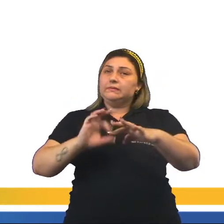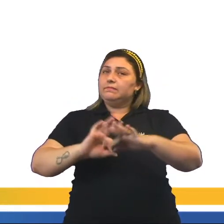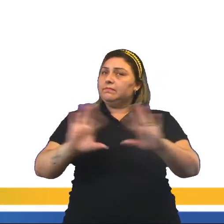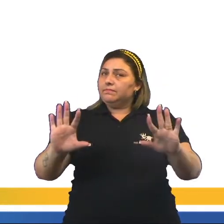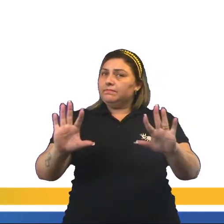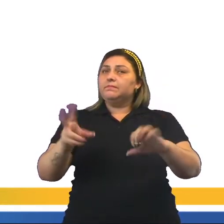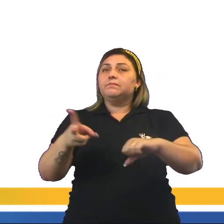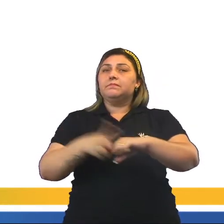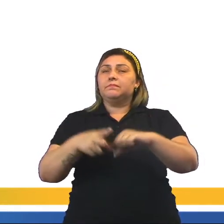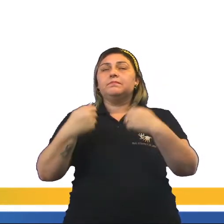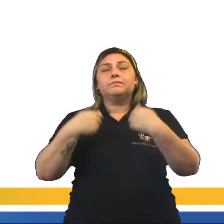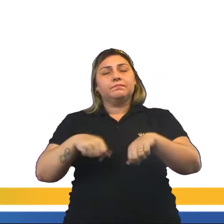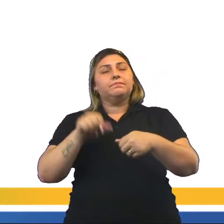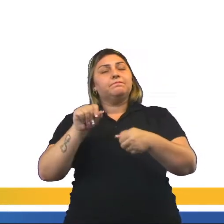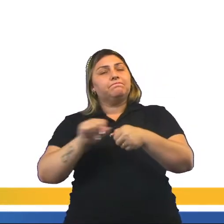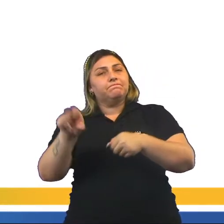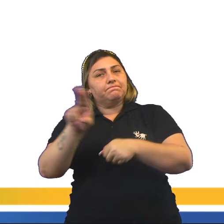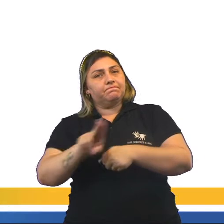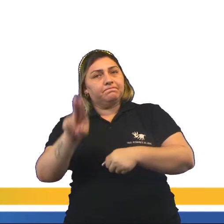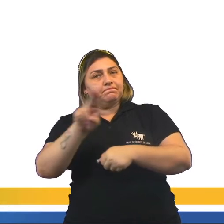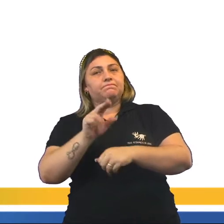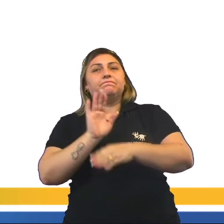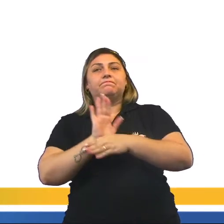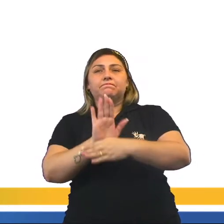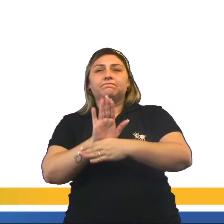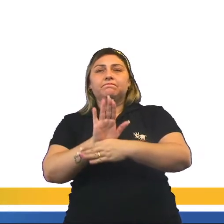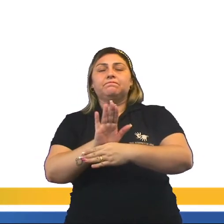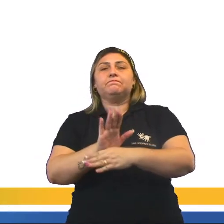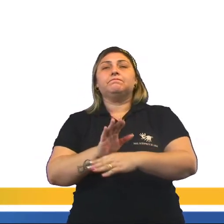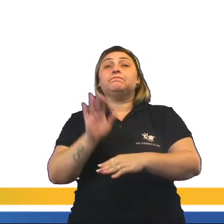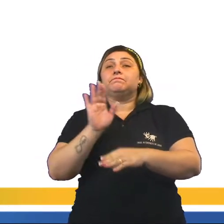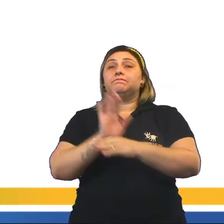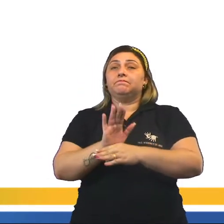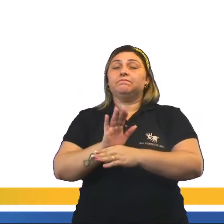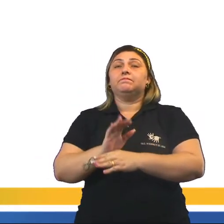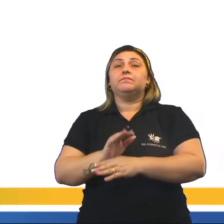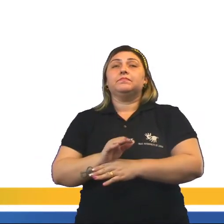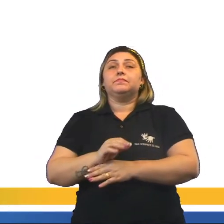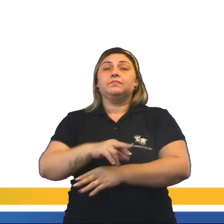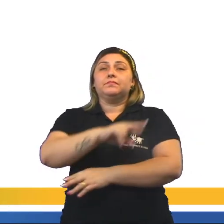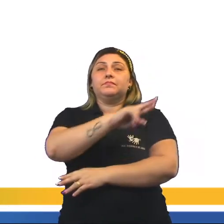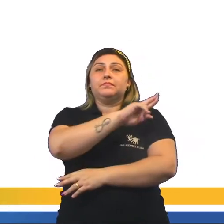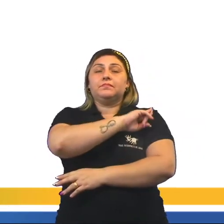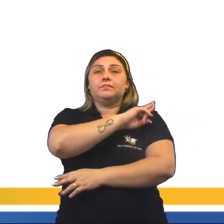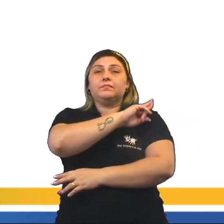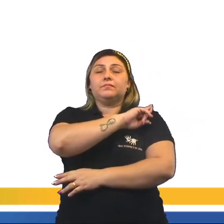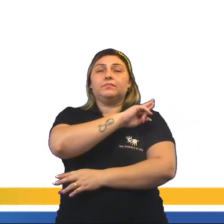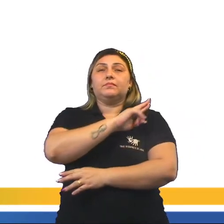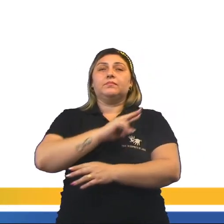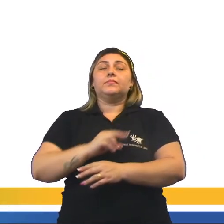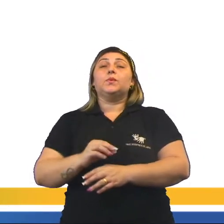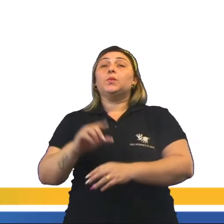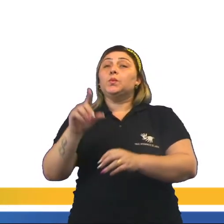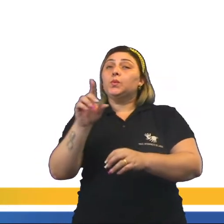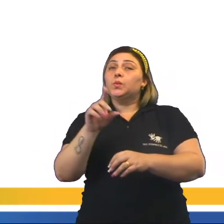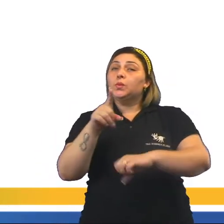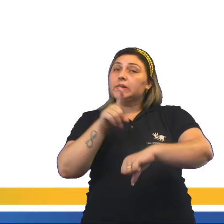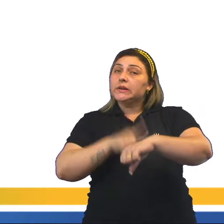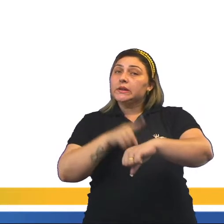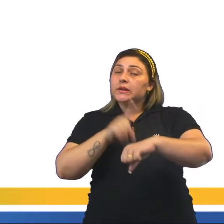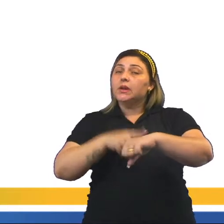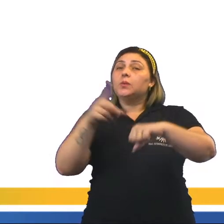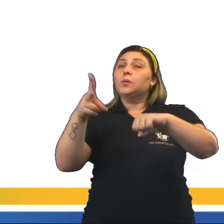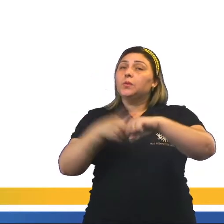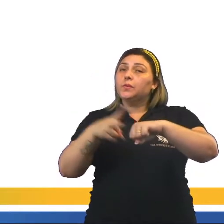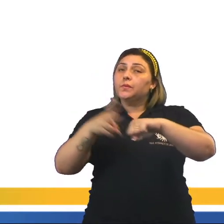pessoal? Nós precisamos fazer o uso de um auxiliar. Esse auxiliar é responsável por dar o tempo do